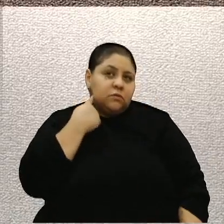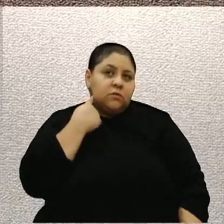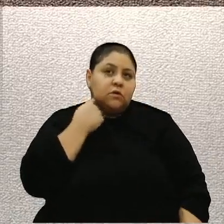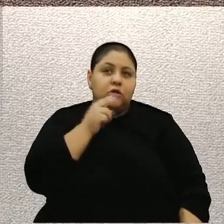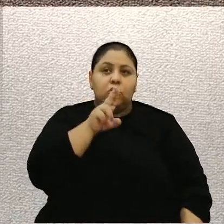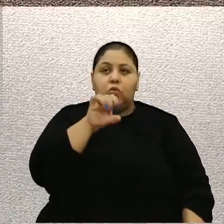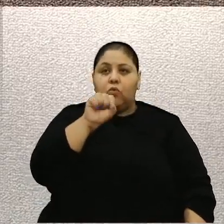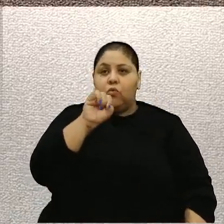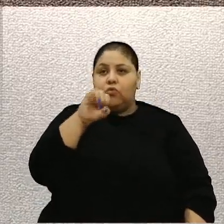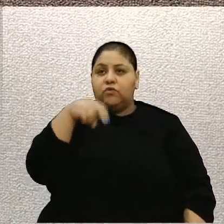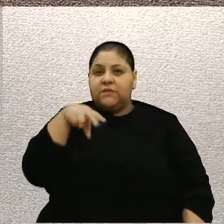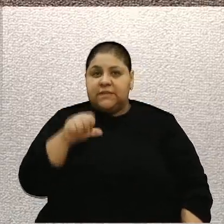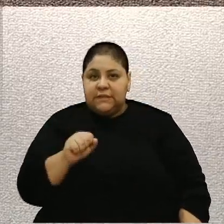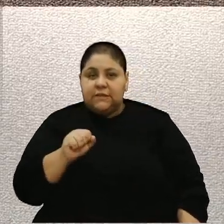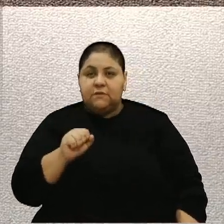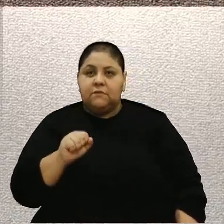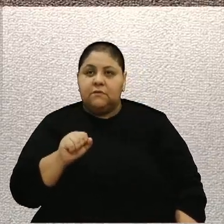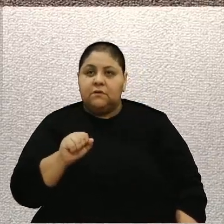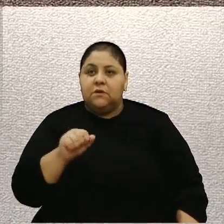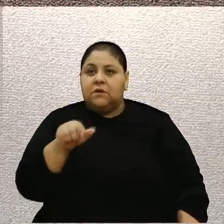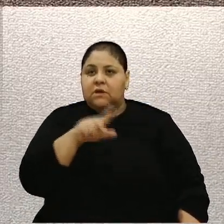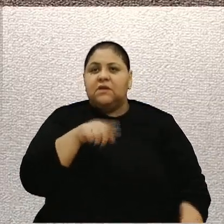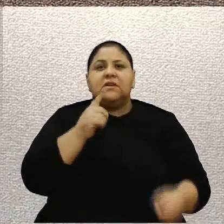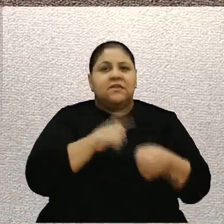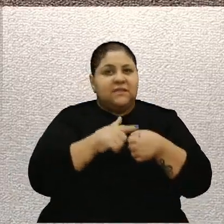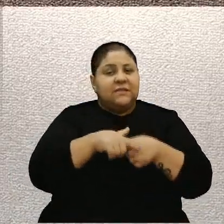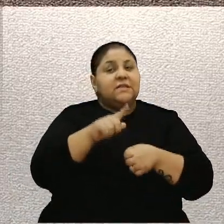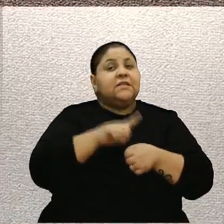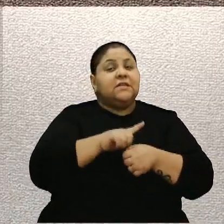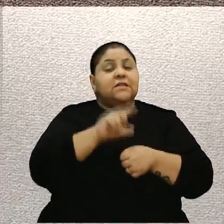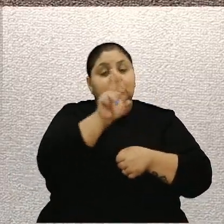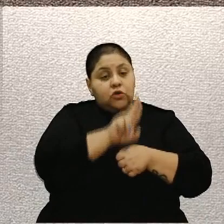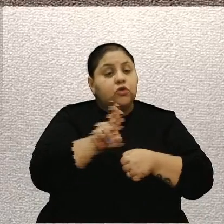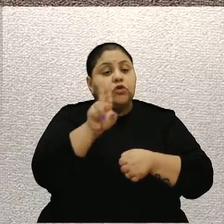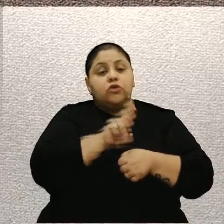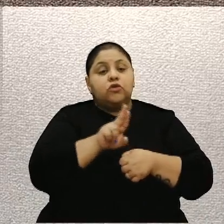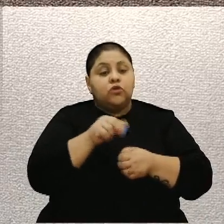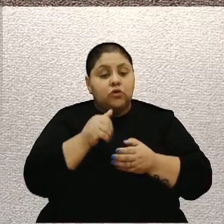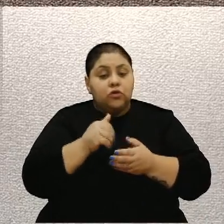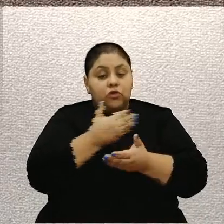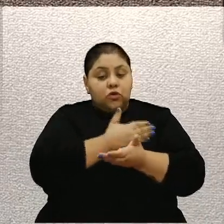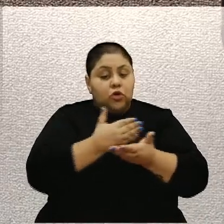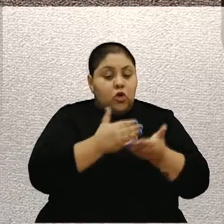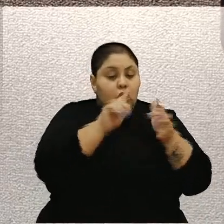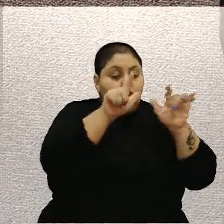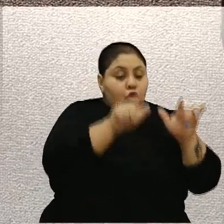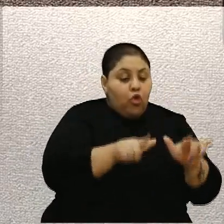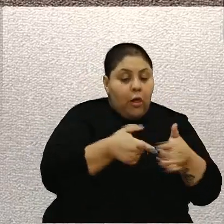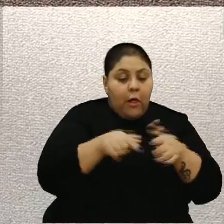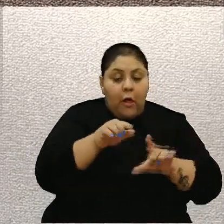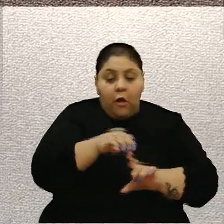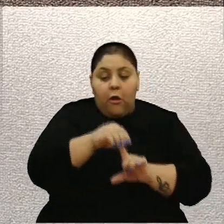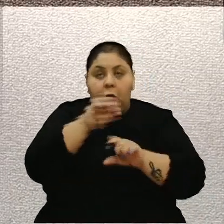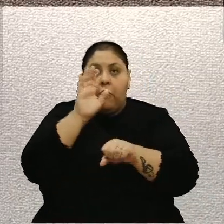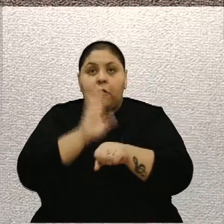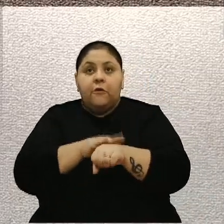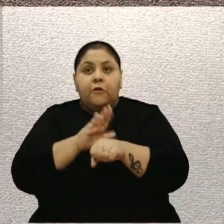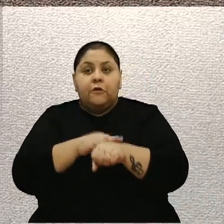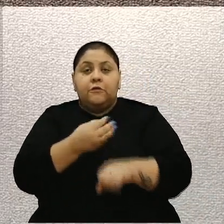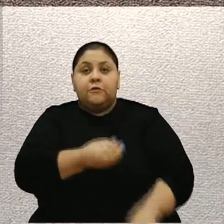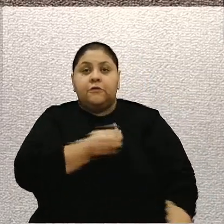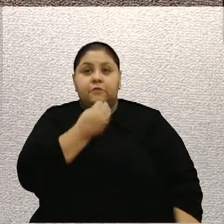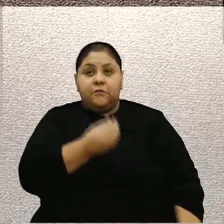usinas, e isso é algo que as cidades têm que se ocupar realmente, desde a questão do espaço, mas principalmente nesse momento que nós estamos vivendo